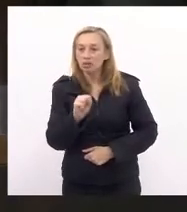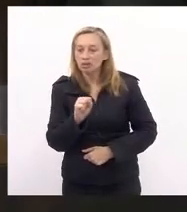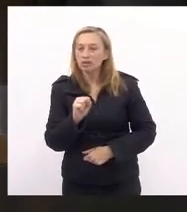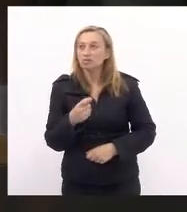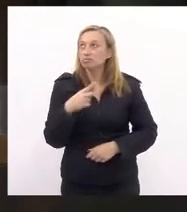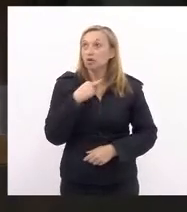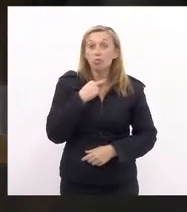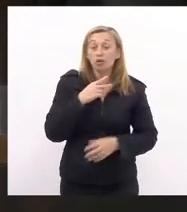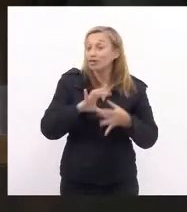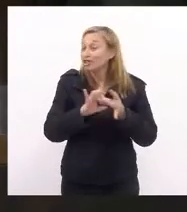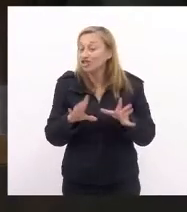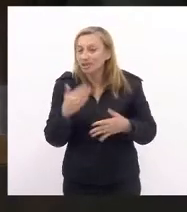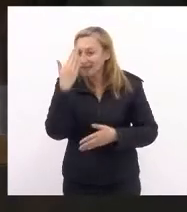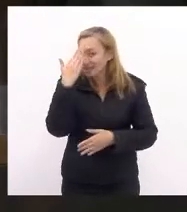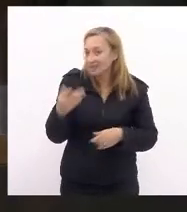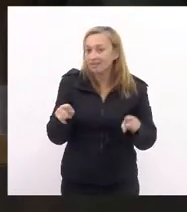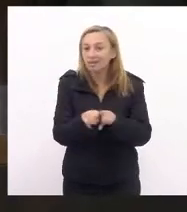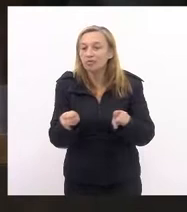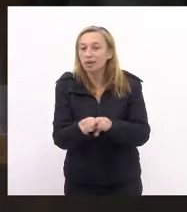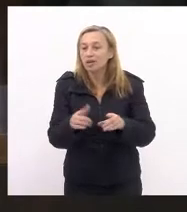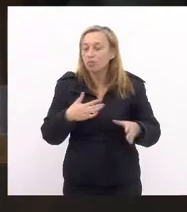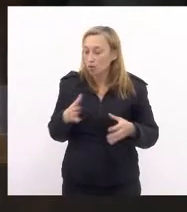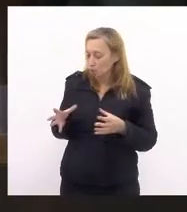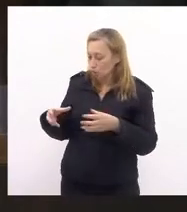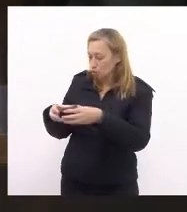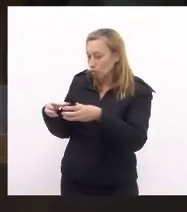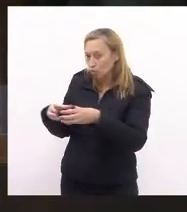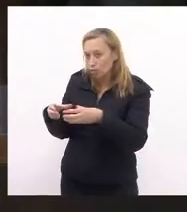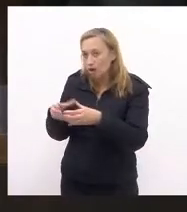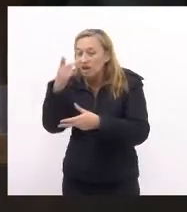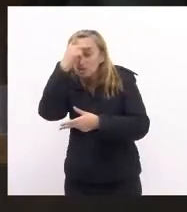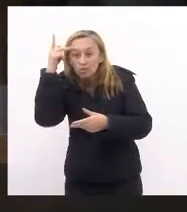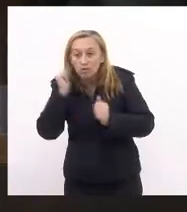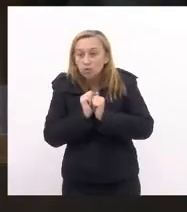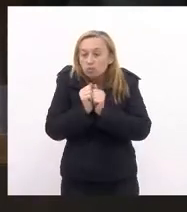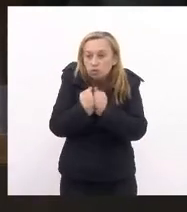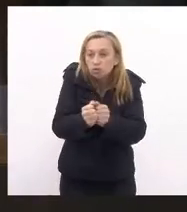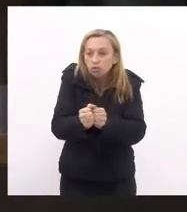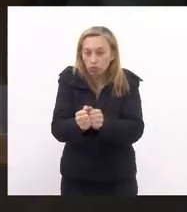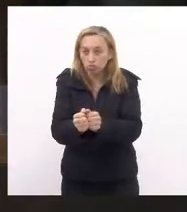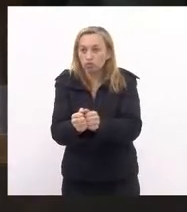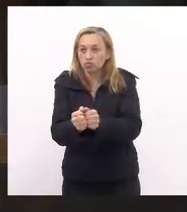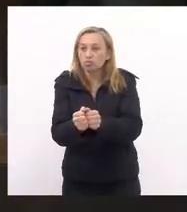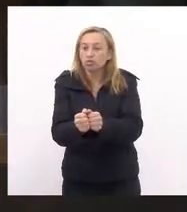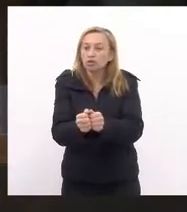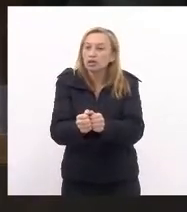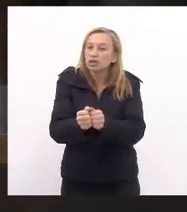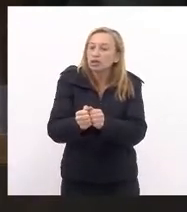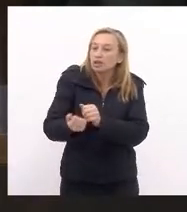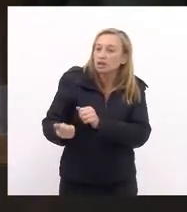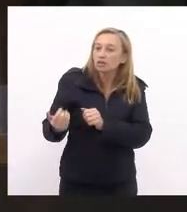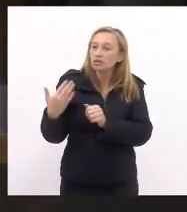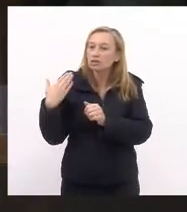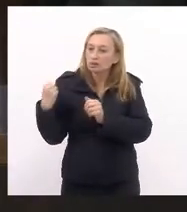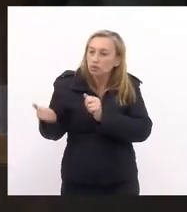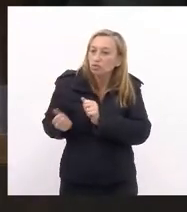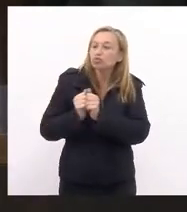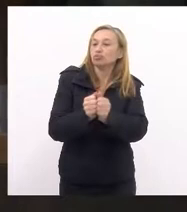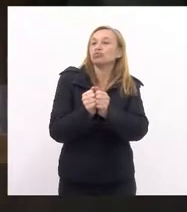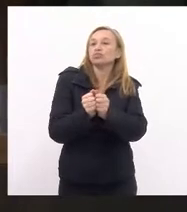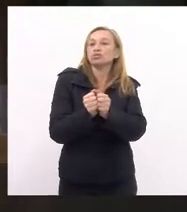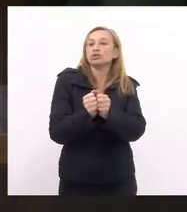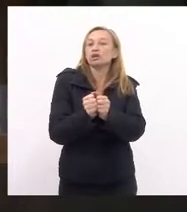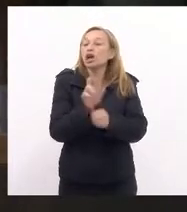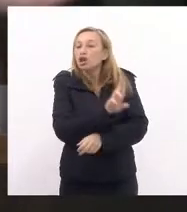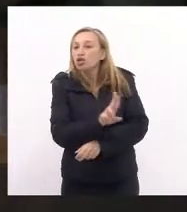não posso deixar de agradecer também aqui a minha equipe, as pessoas que caminham comigo, as pessoas que andam do meu lado, aqui